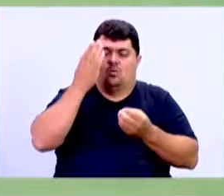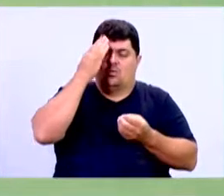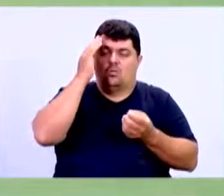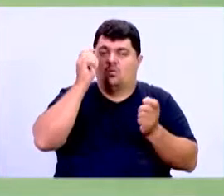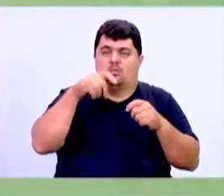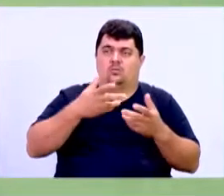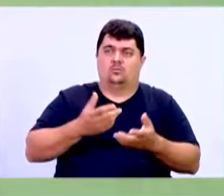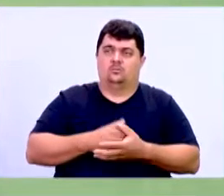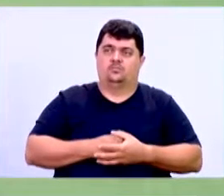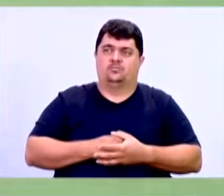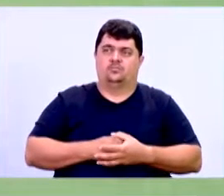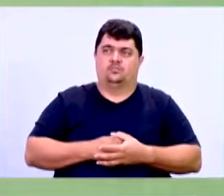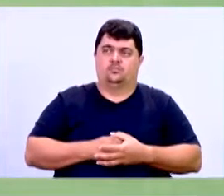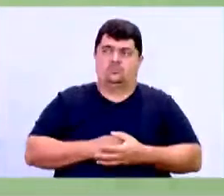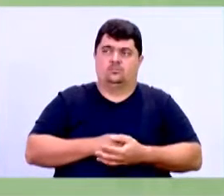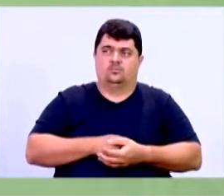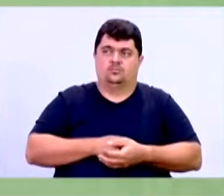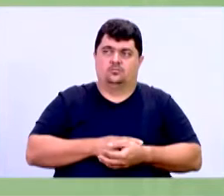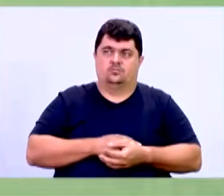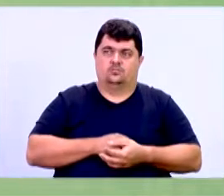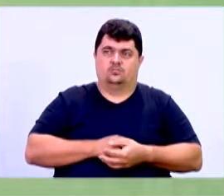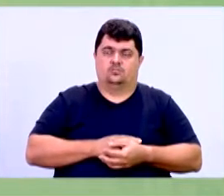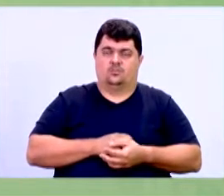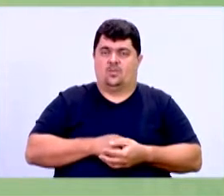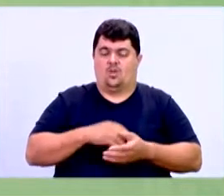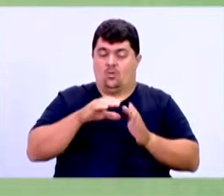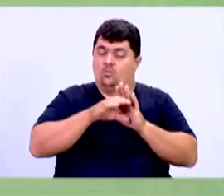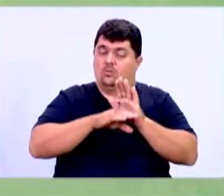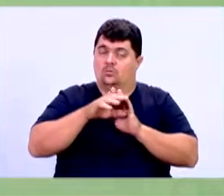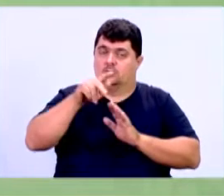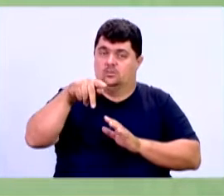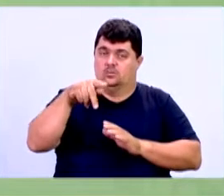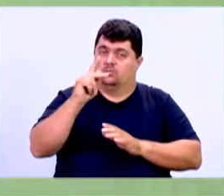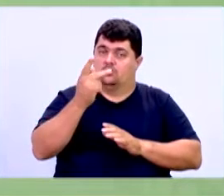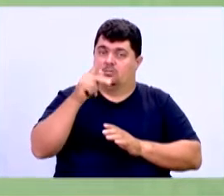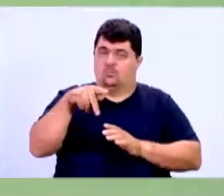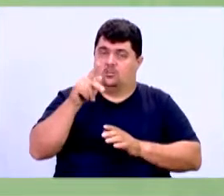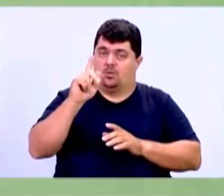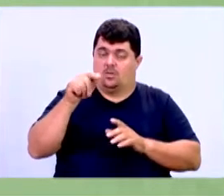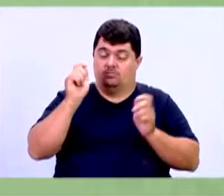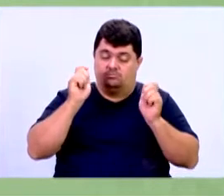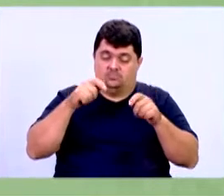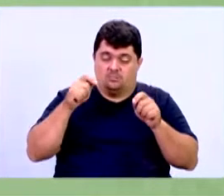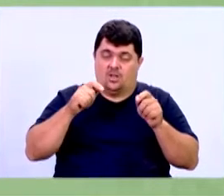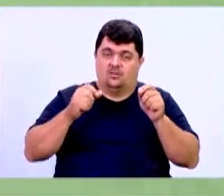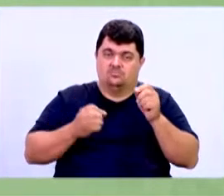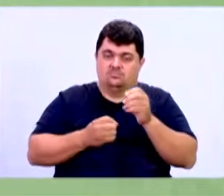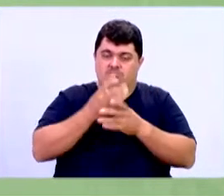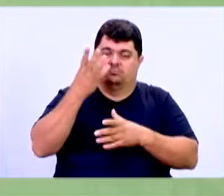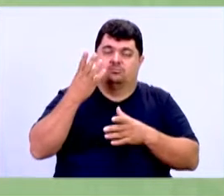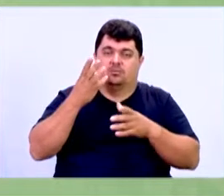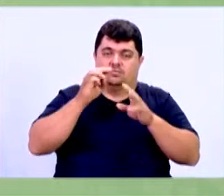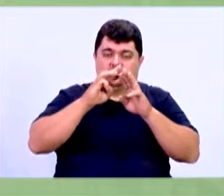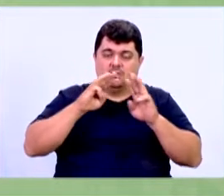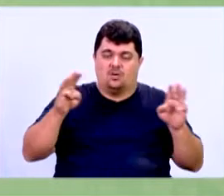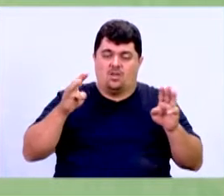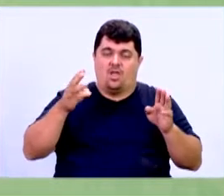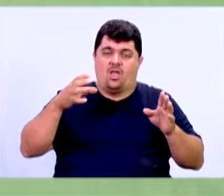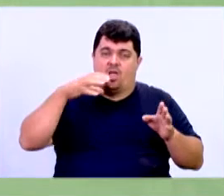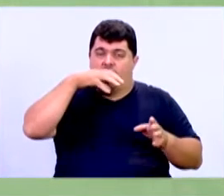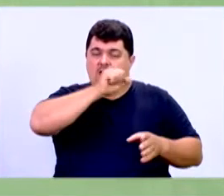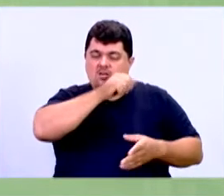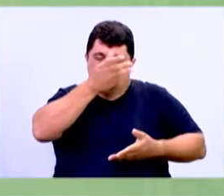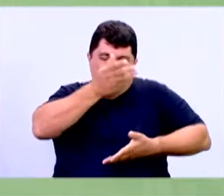melhor? Inicialmente, é interessante entender o conceito, que PHP é uma linguagem que permite criar websites